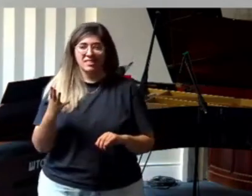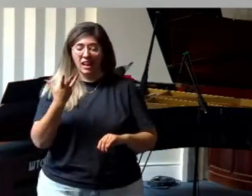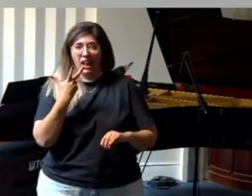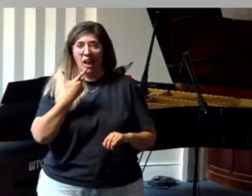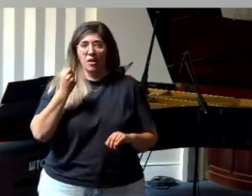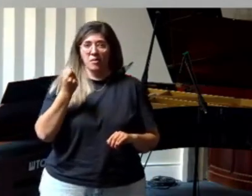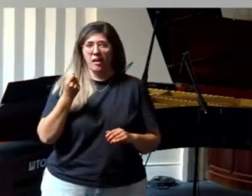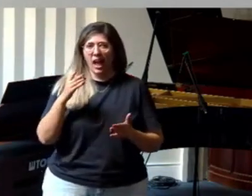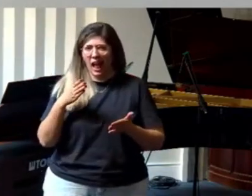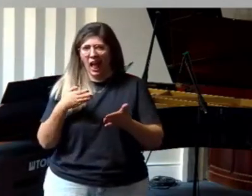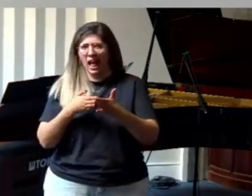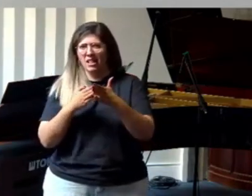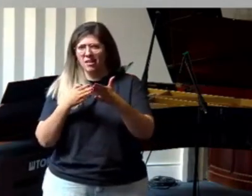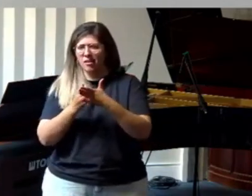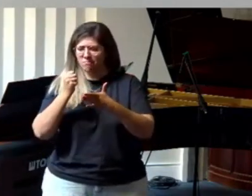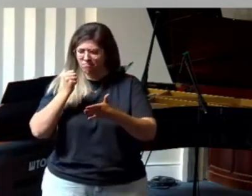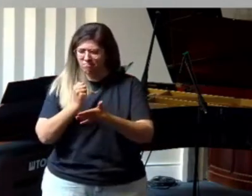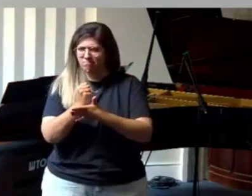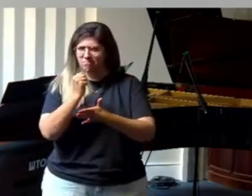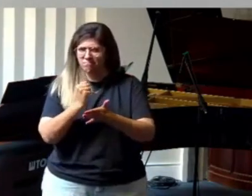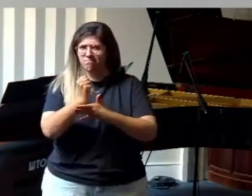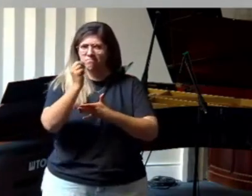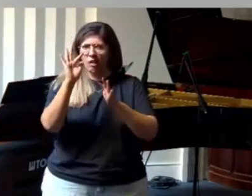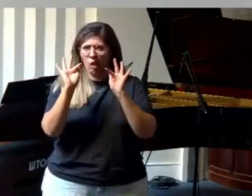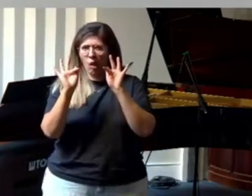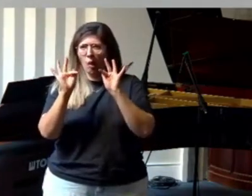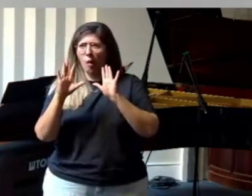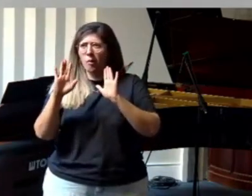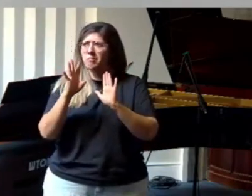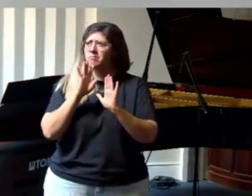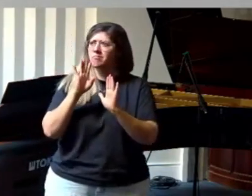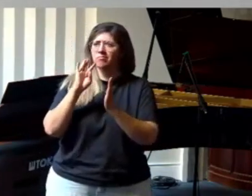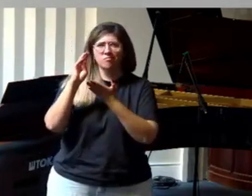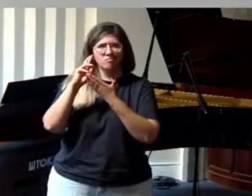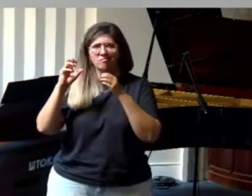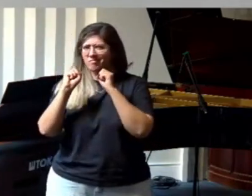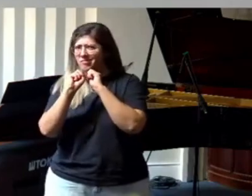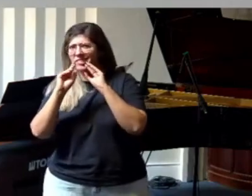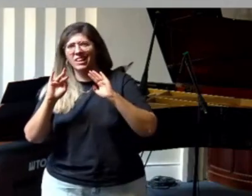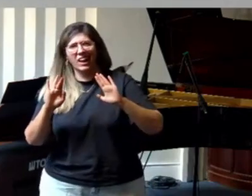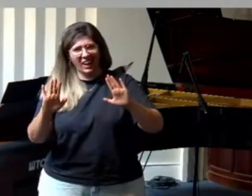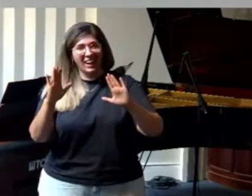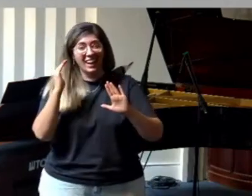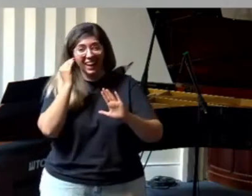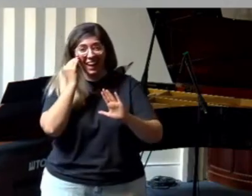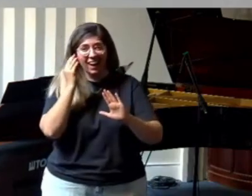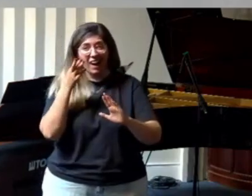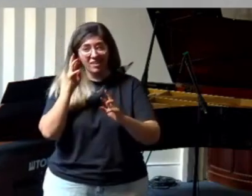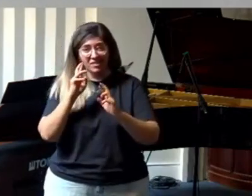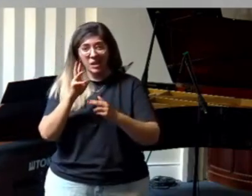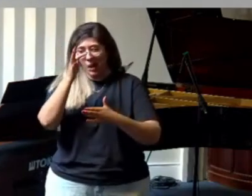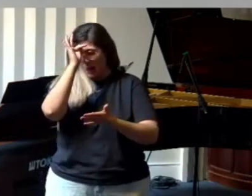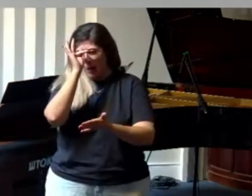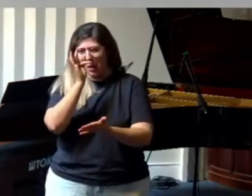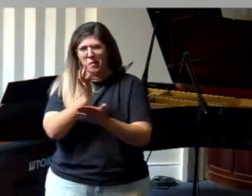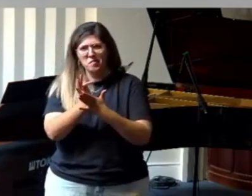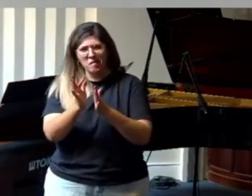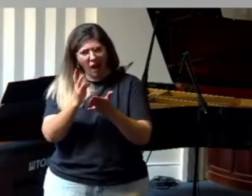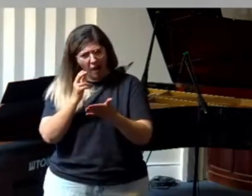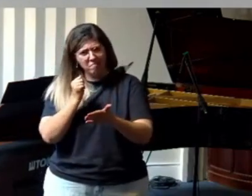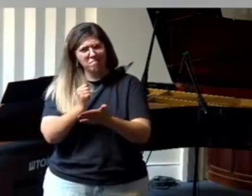o fim, conhecerá o Senhor na sua glória. Hebreus capítulo 3, porque nos